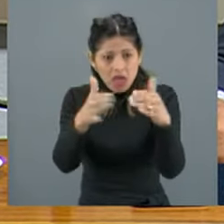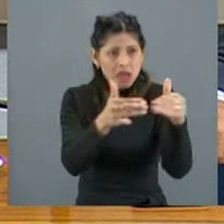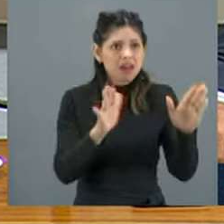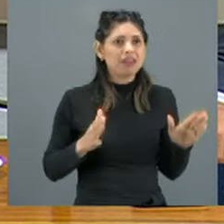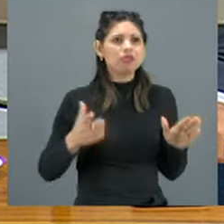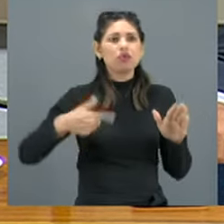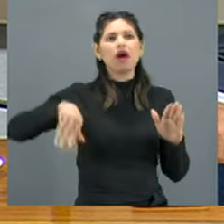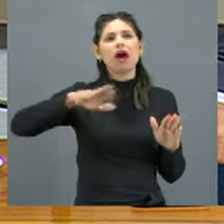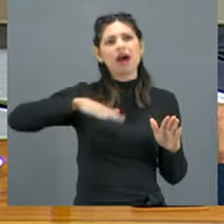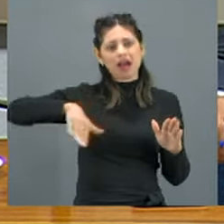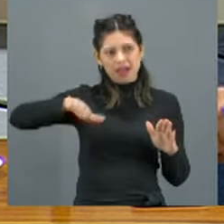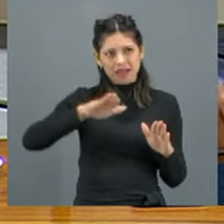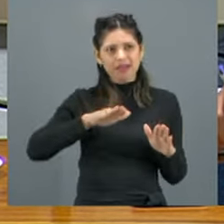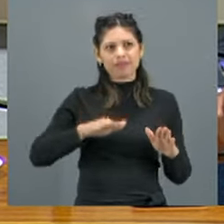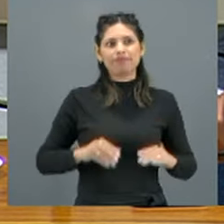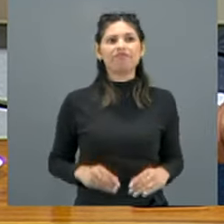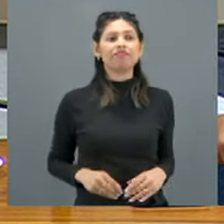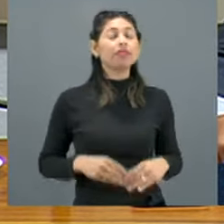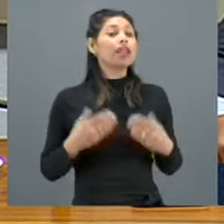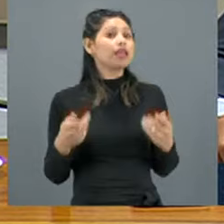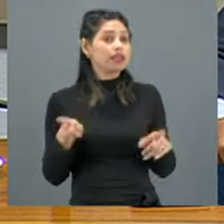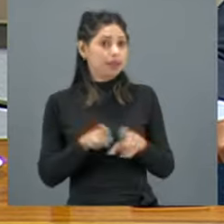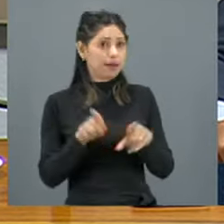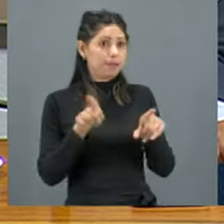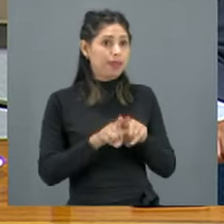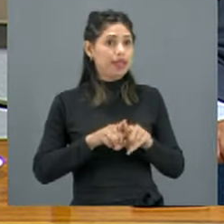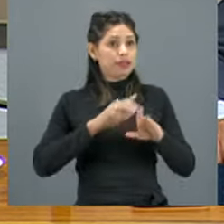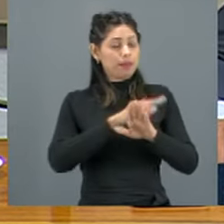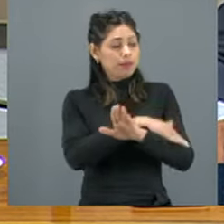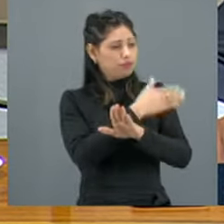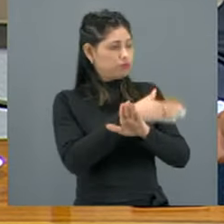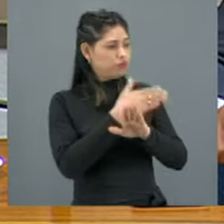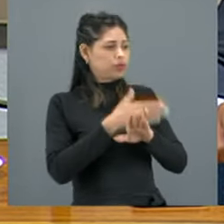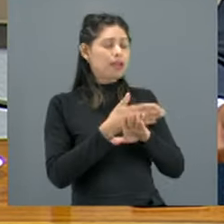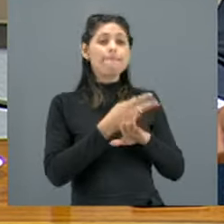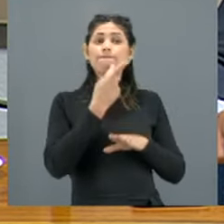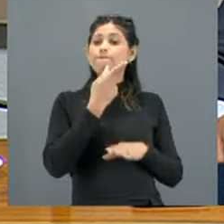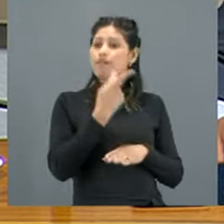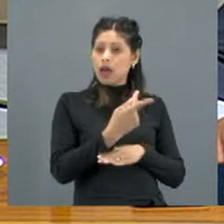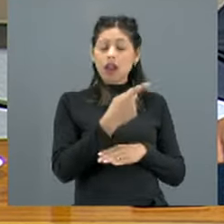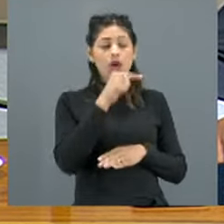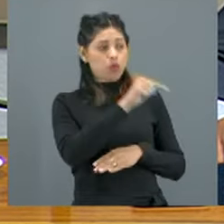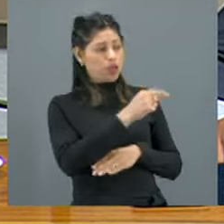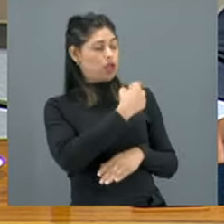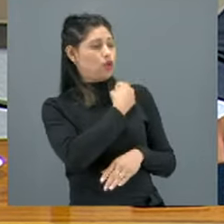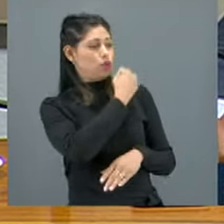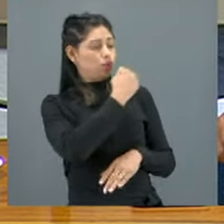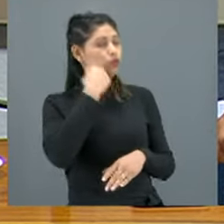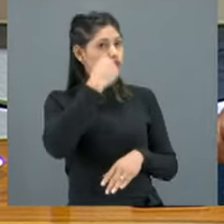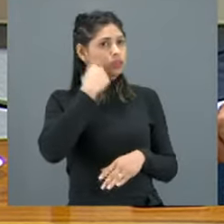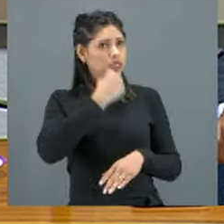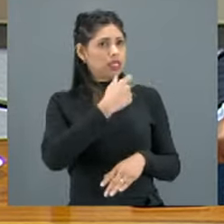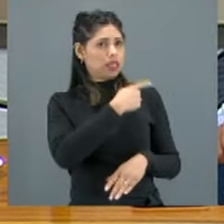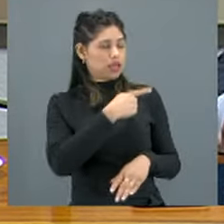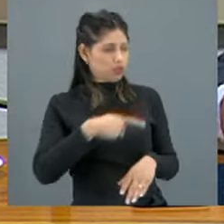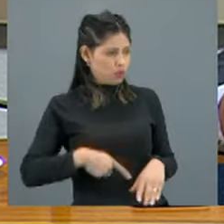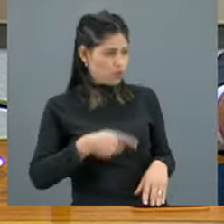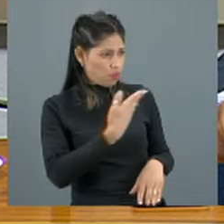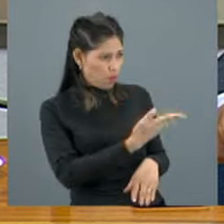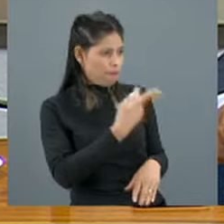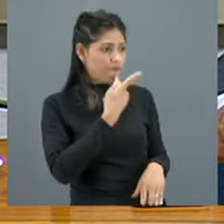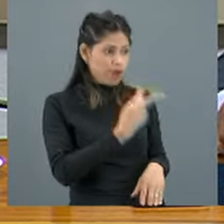realidade a ser mostrada. E a partir das falas do senador Plínio, que desde o começo, senador Mourão,